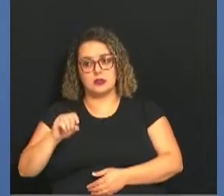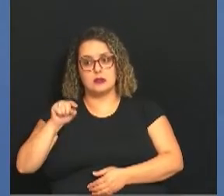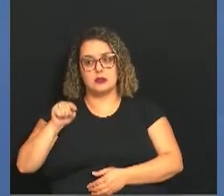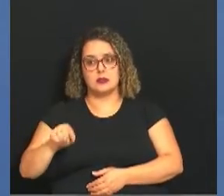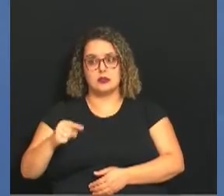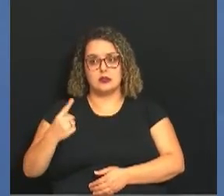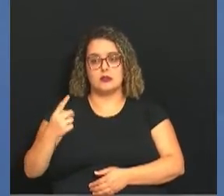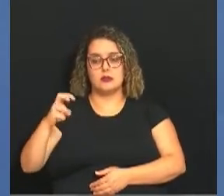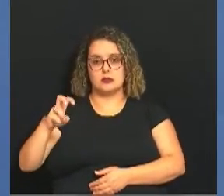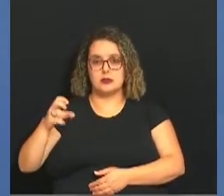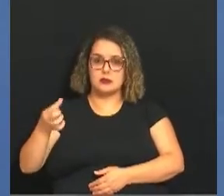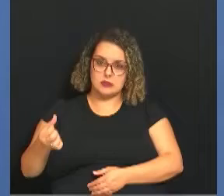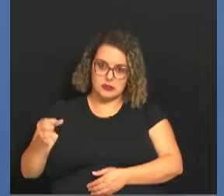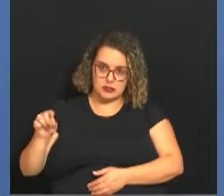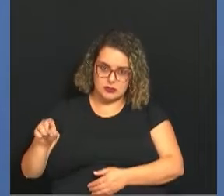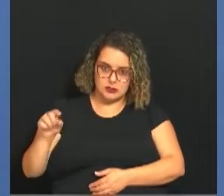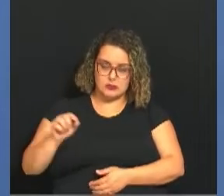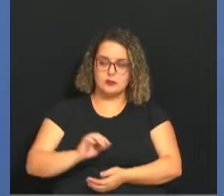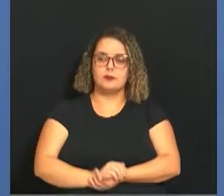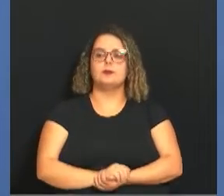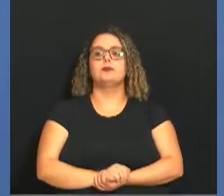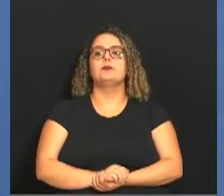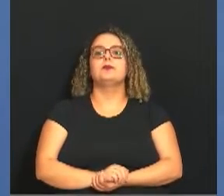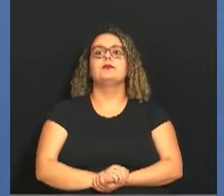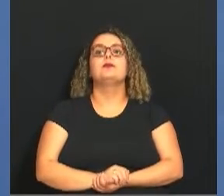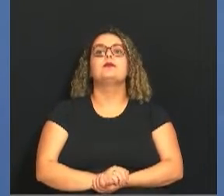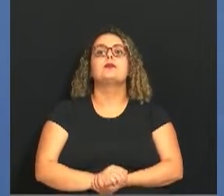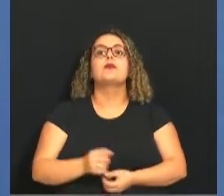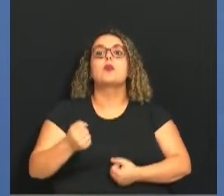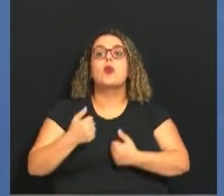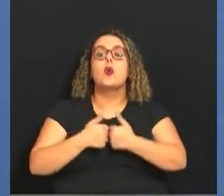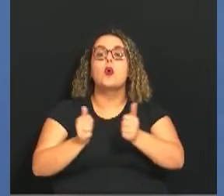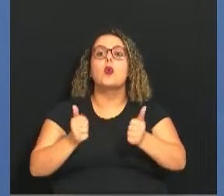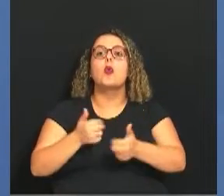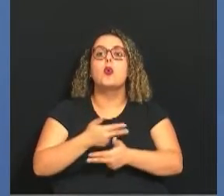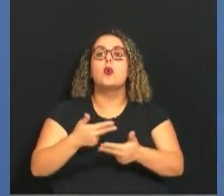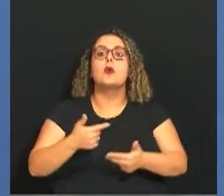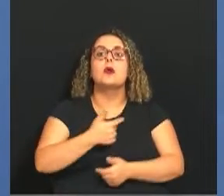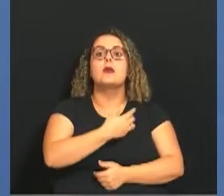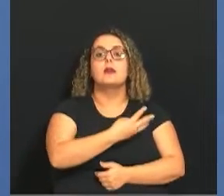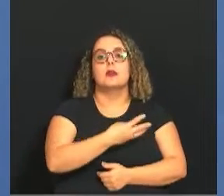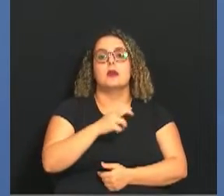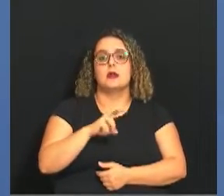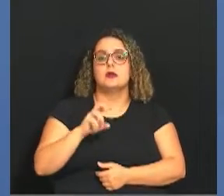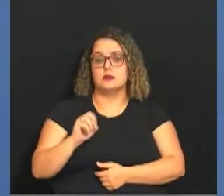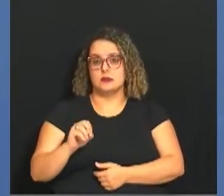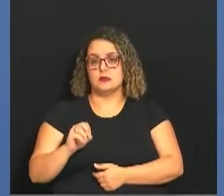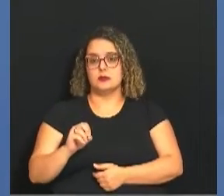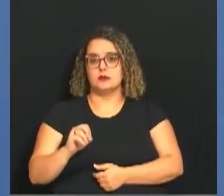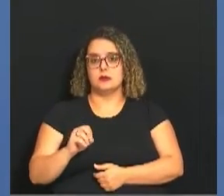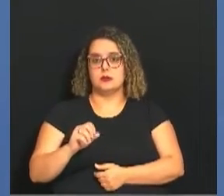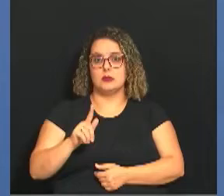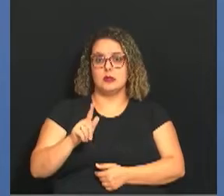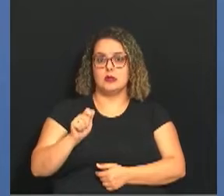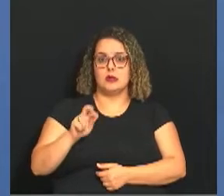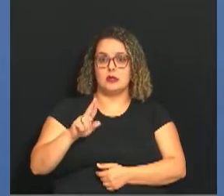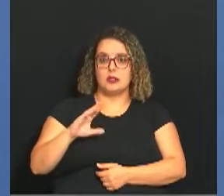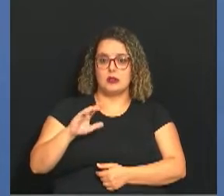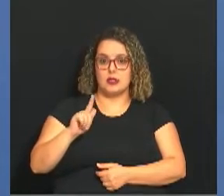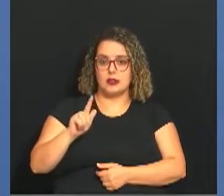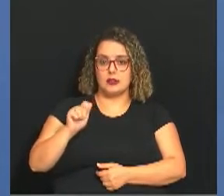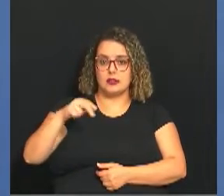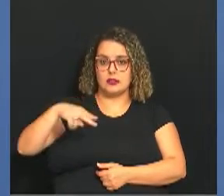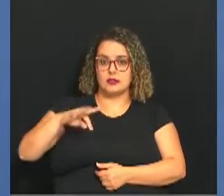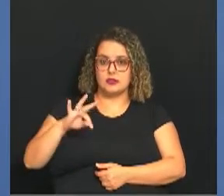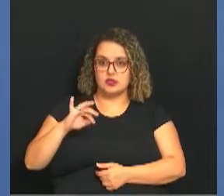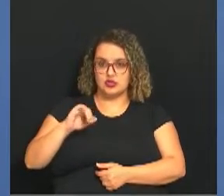3.570.956. E a linha de ônibus a qual o vereador Cirilo se refere é a 350, Gargantilha, Estação Cidade